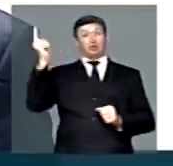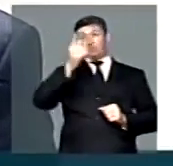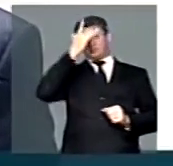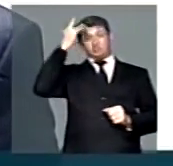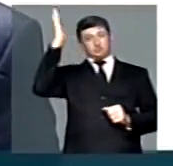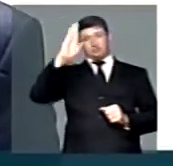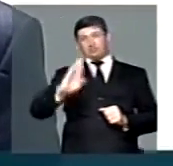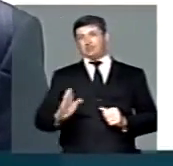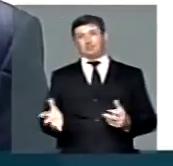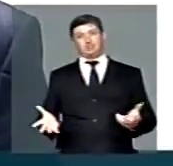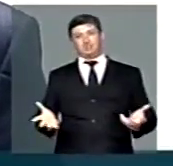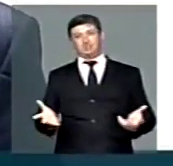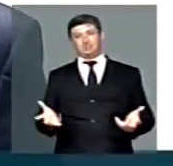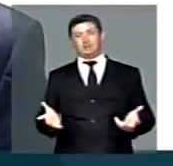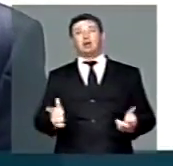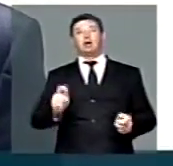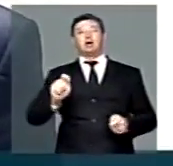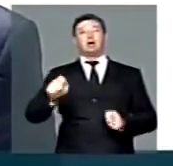Brasil: